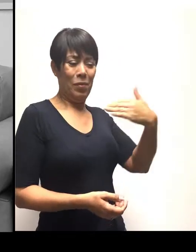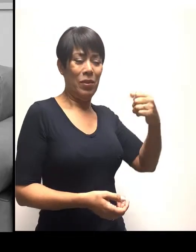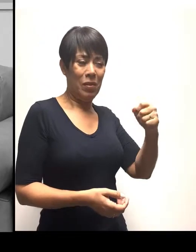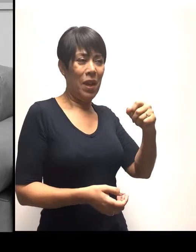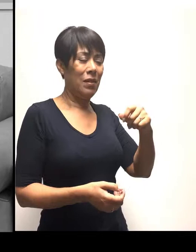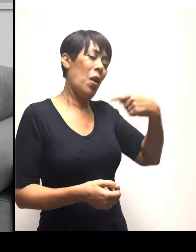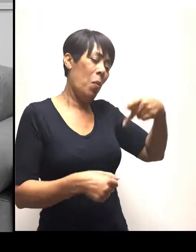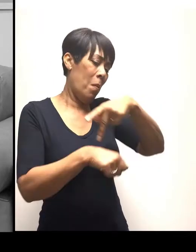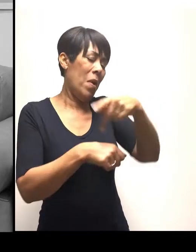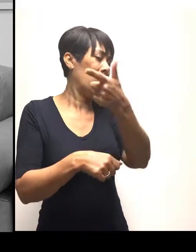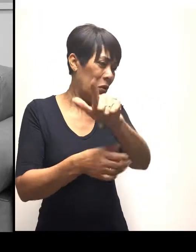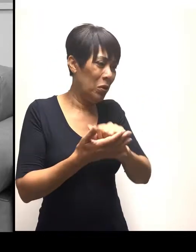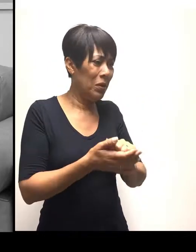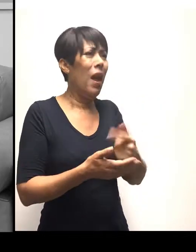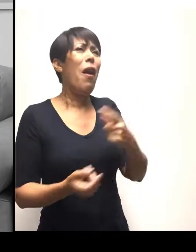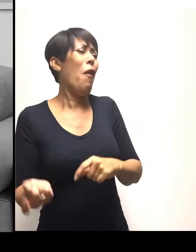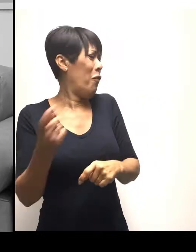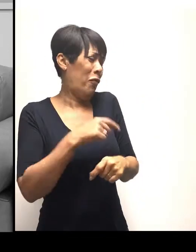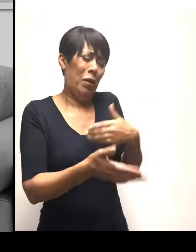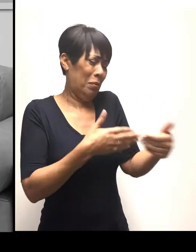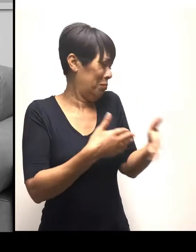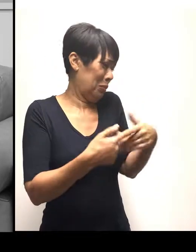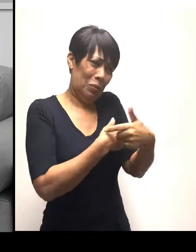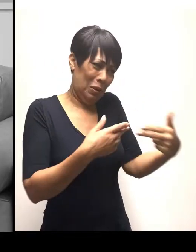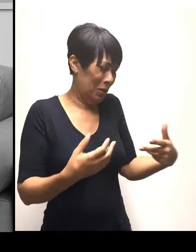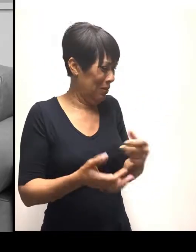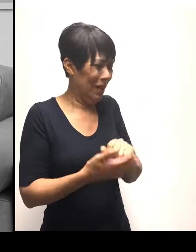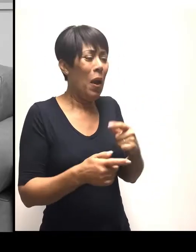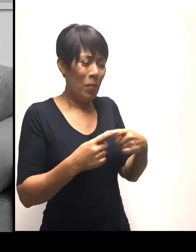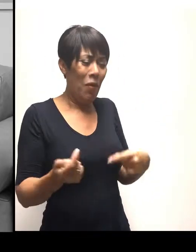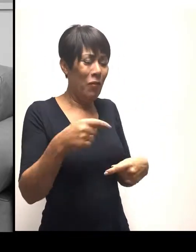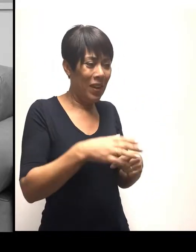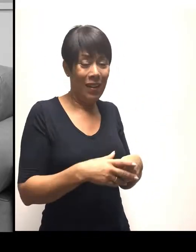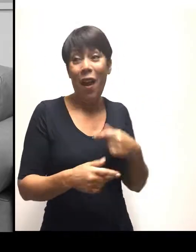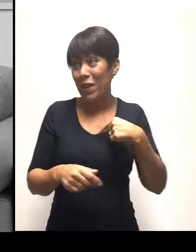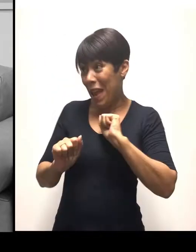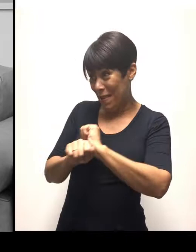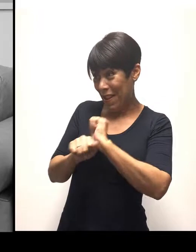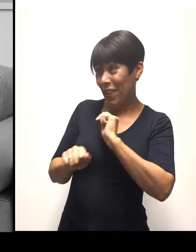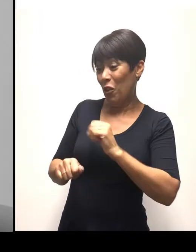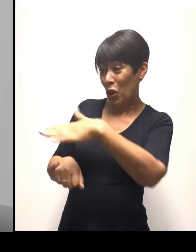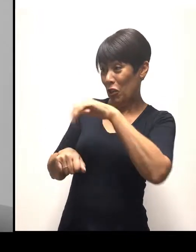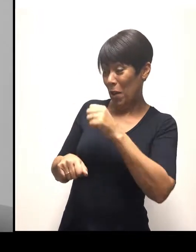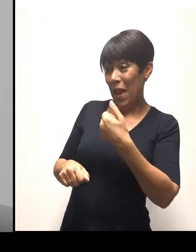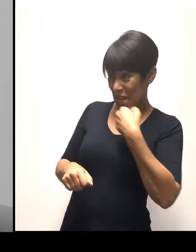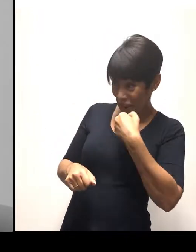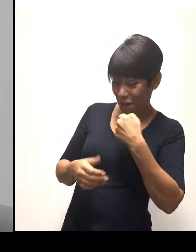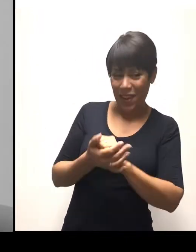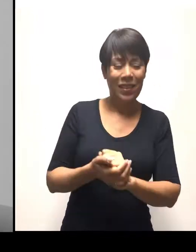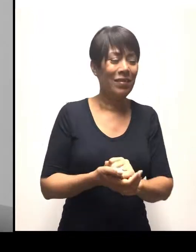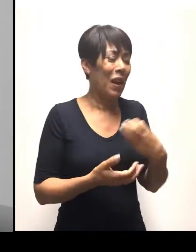fora, eu iria de trem, de cavalo, de navio. Você queria que eu chamasse para tomar cerveja? Eu queria. Não,